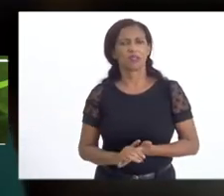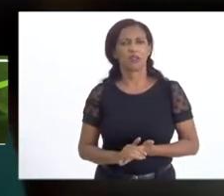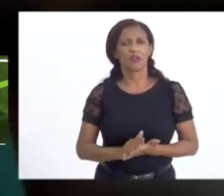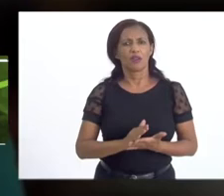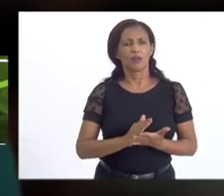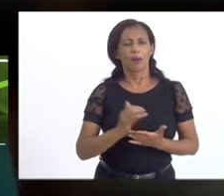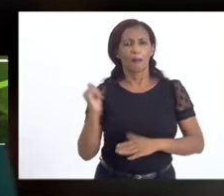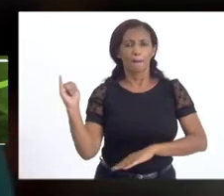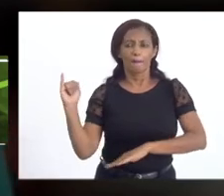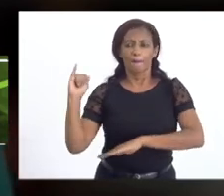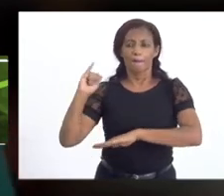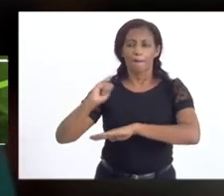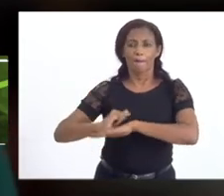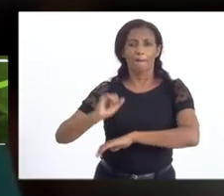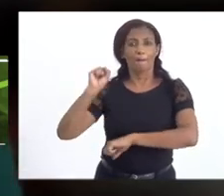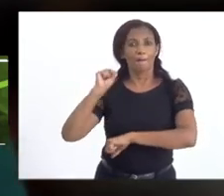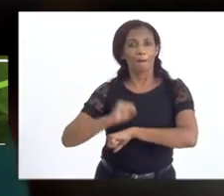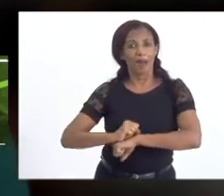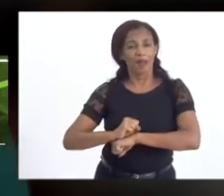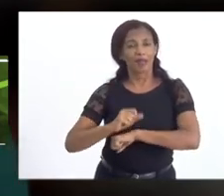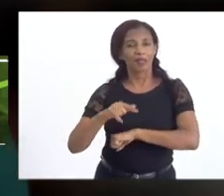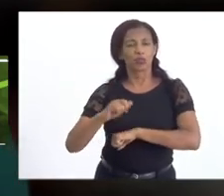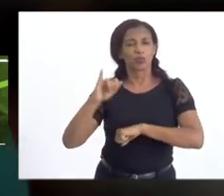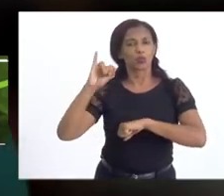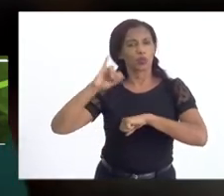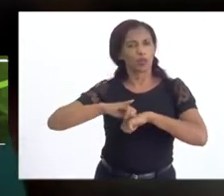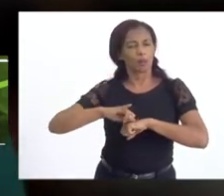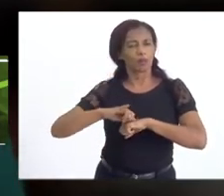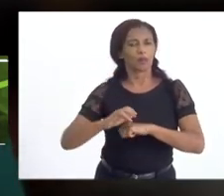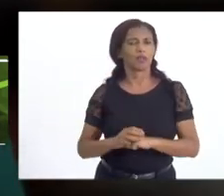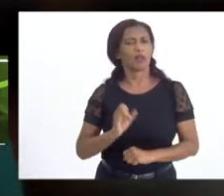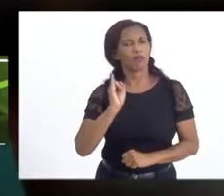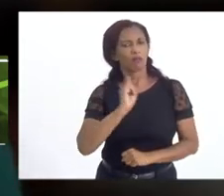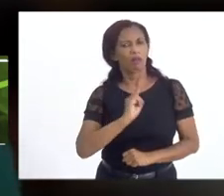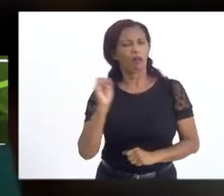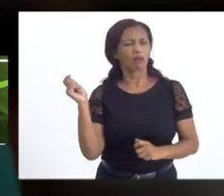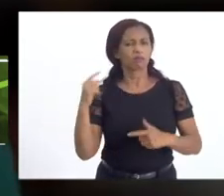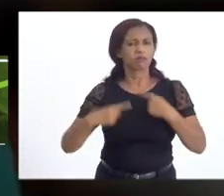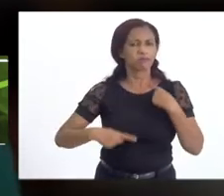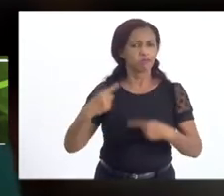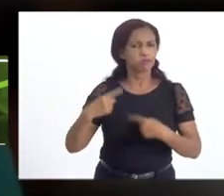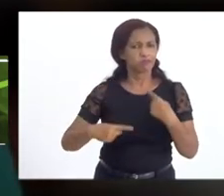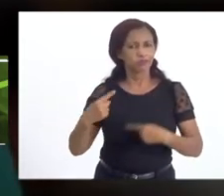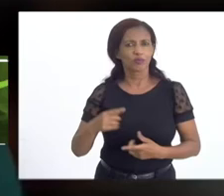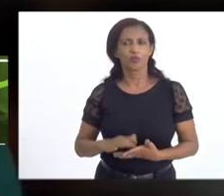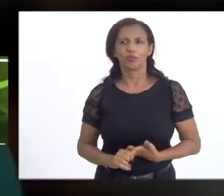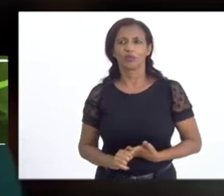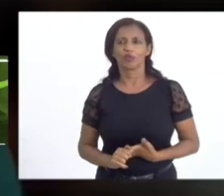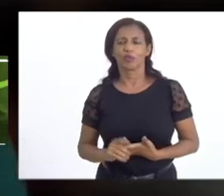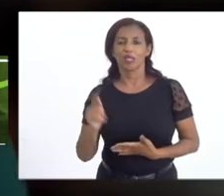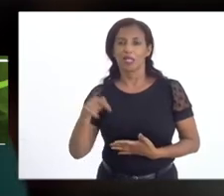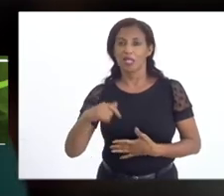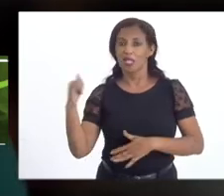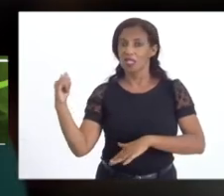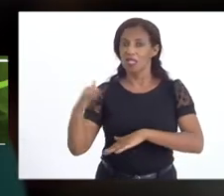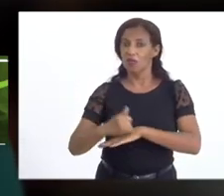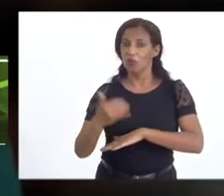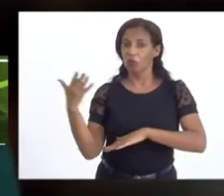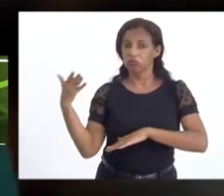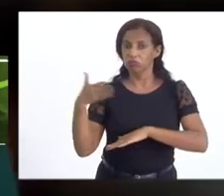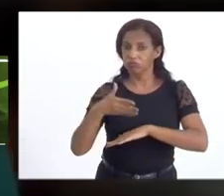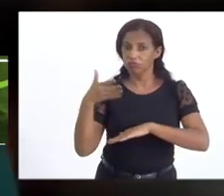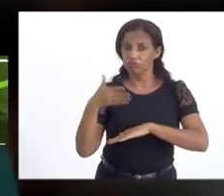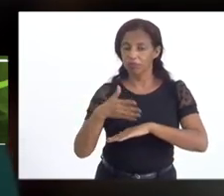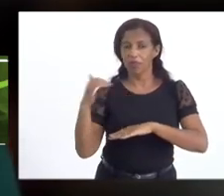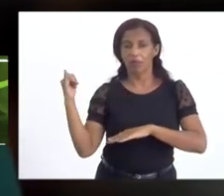escala no Santos Dumont. E se a gente poderia discutir alguma possibilidade de, nesses voos específicos, que